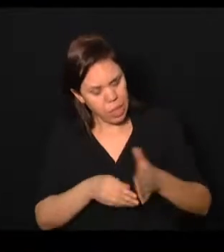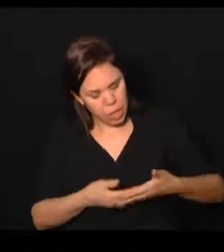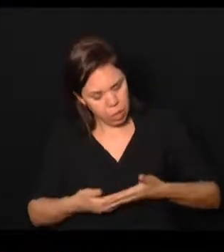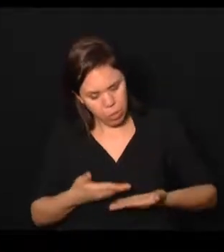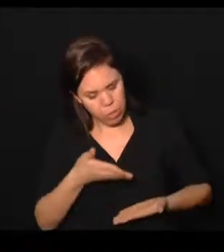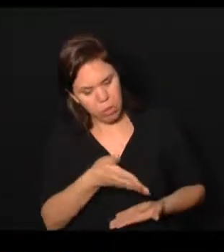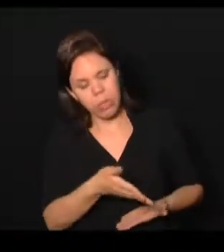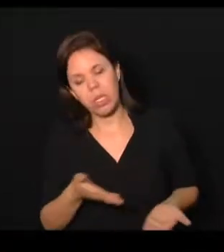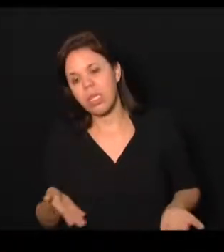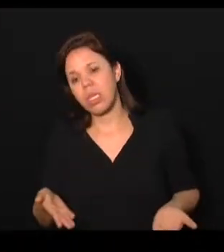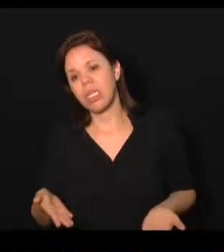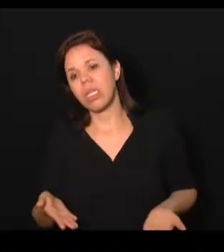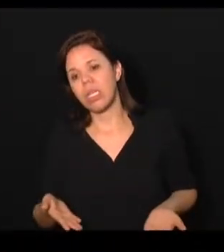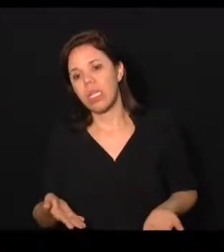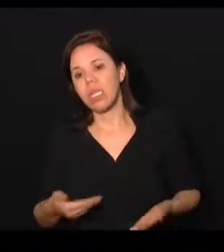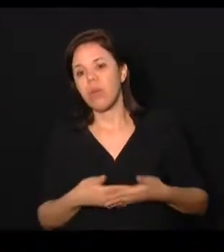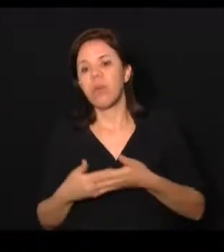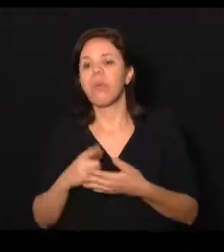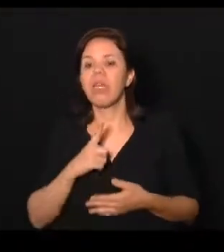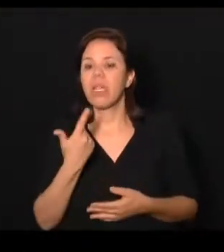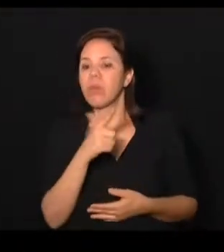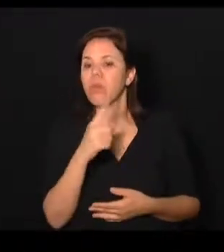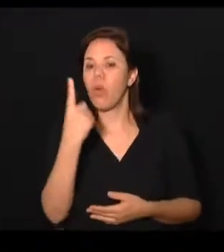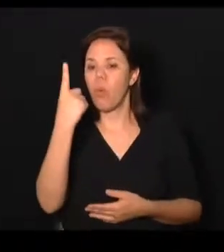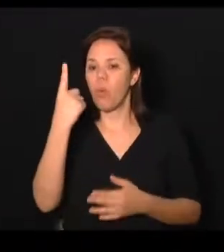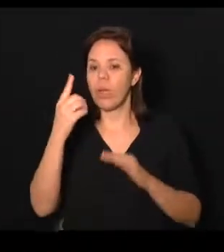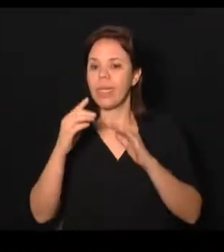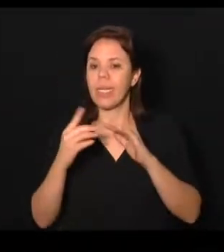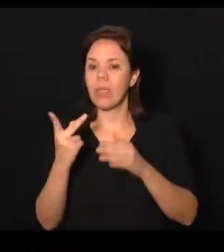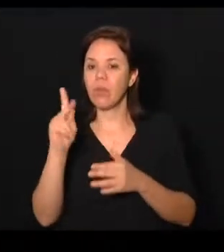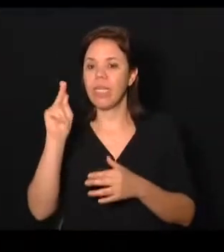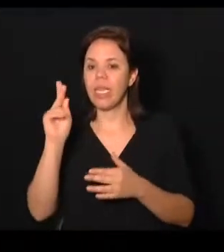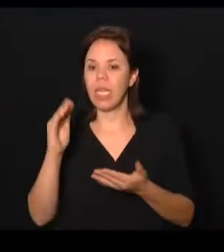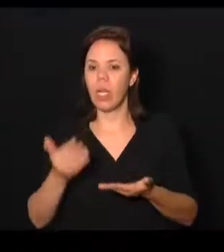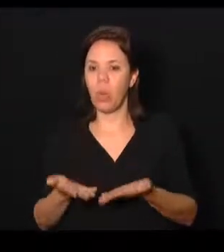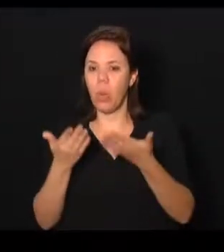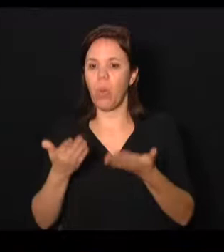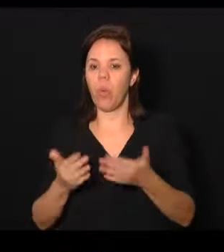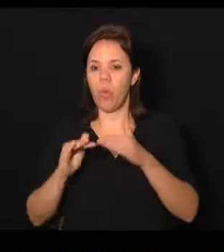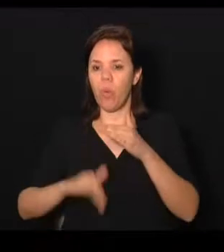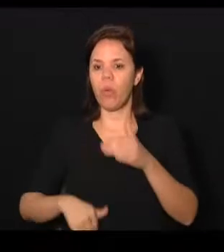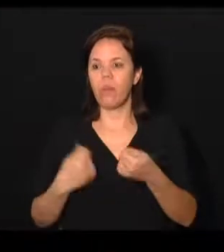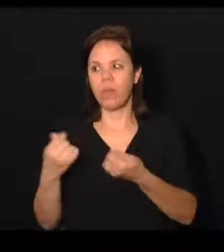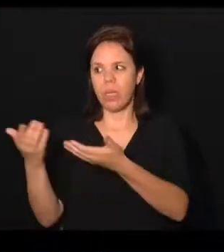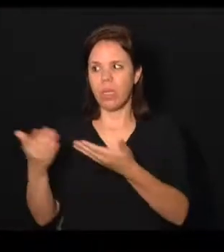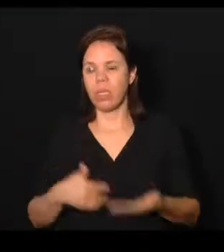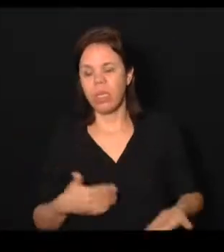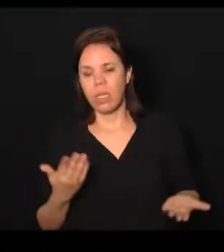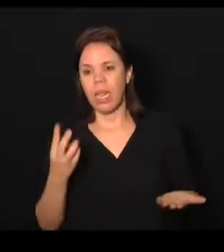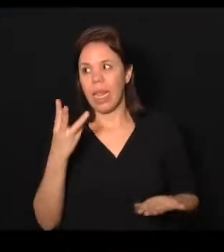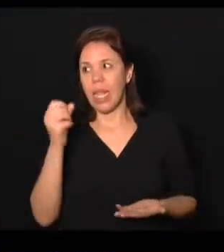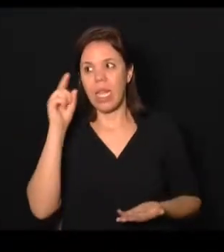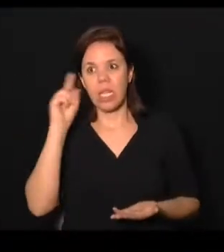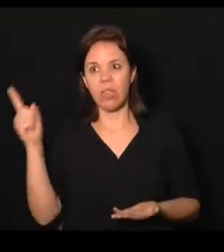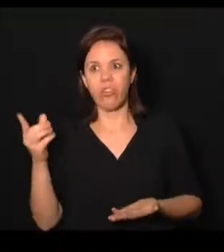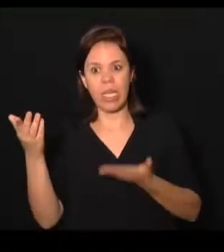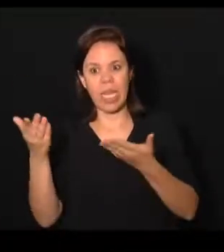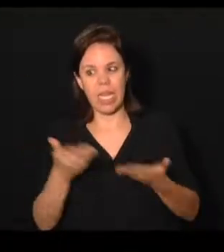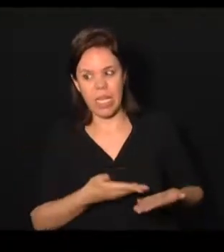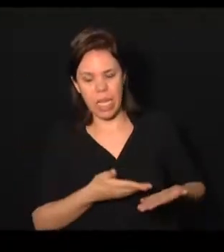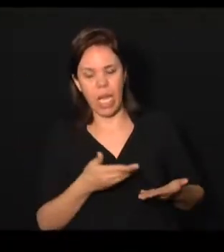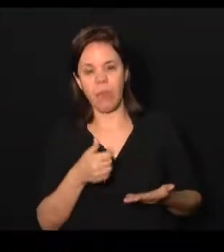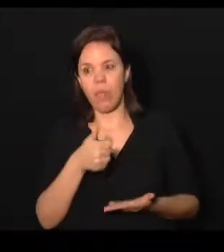seja, uma criança abaixo de 1 quilo, ela tem média, vai receber em média 12 transfusões de sangue num período de 30 dias. E o tempo médio